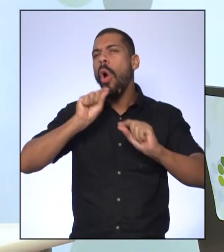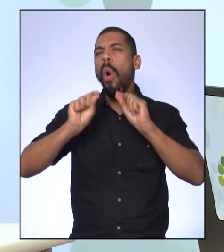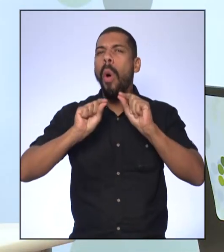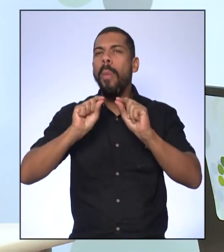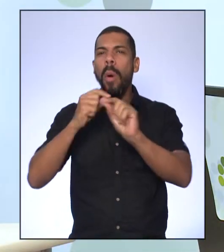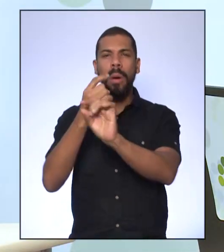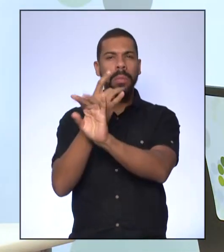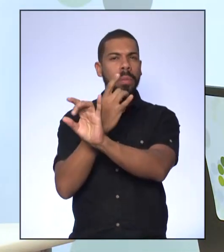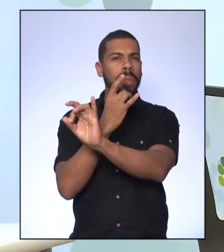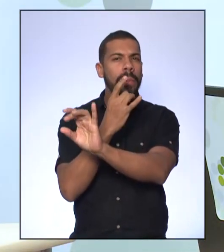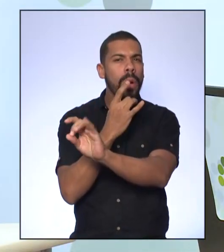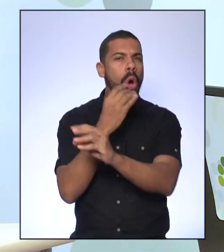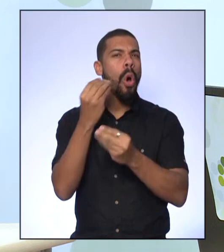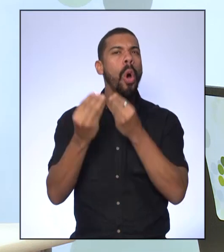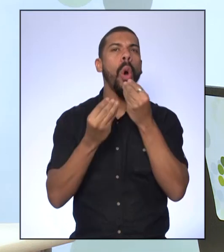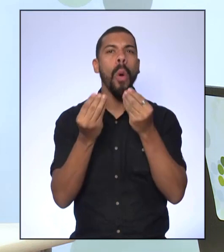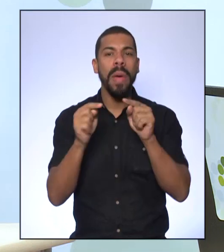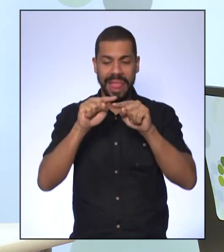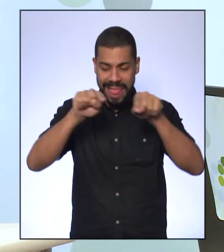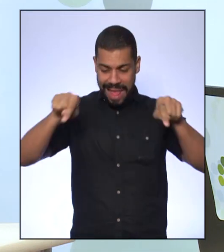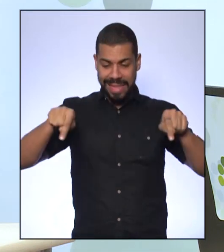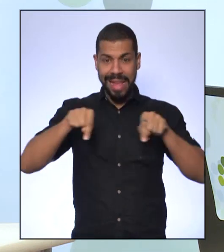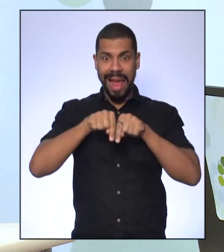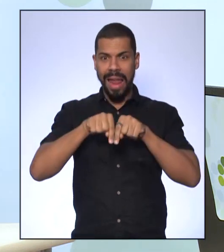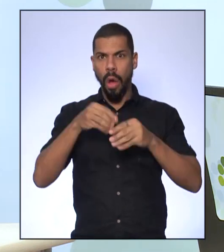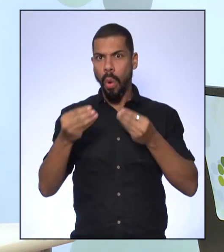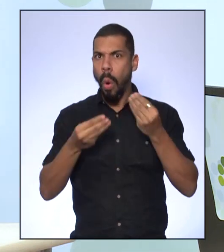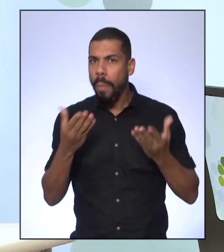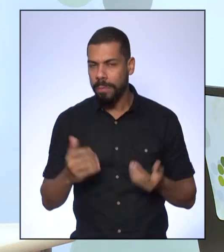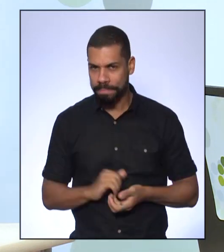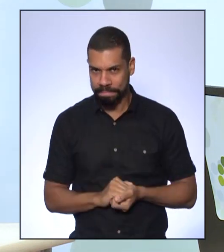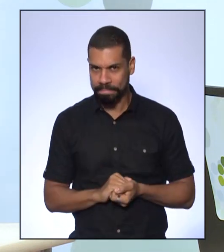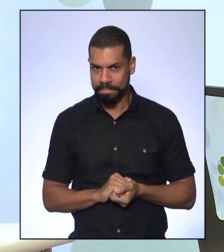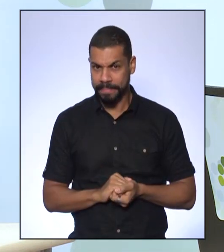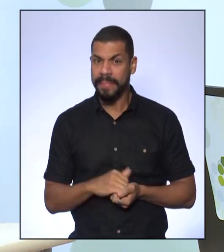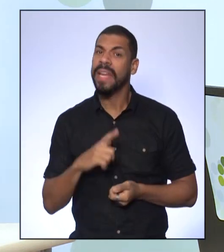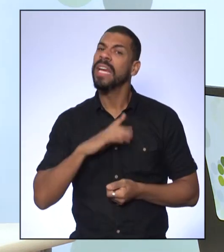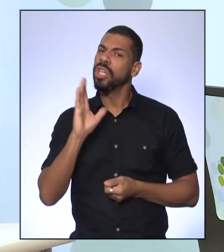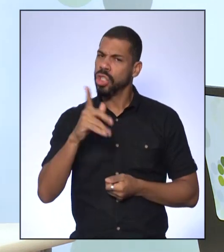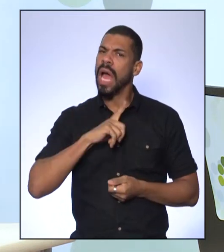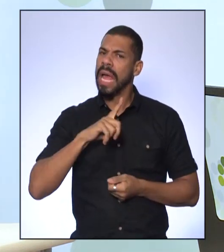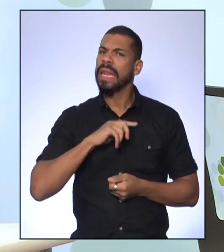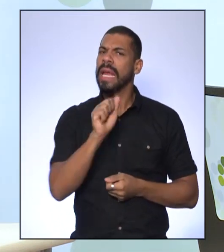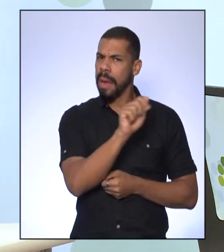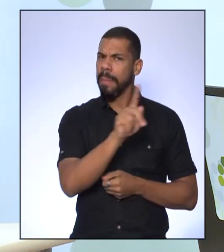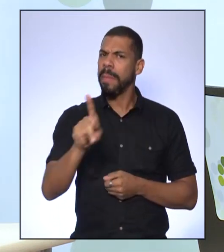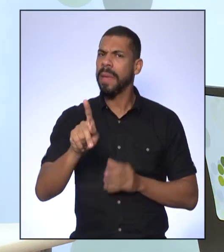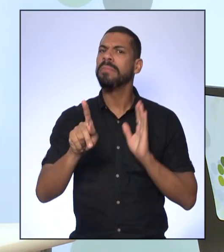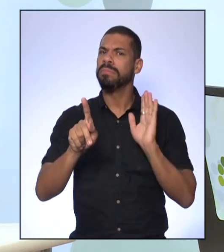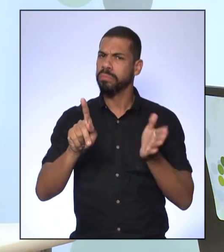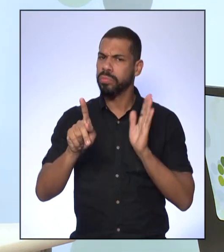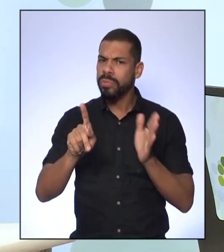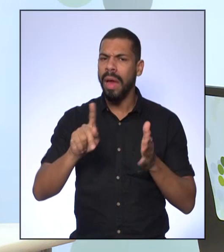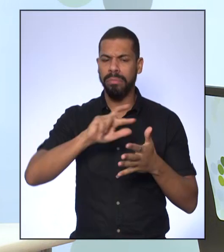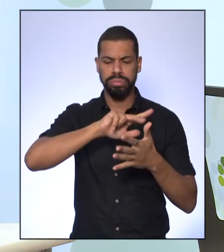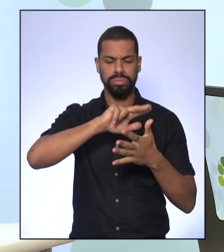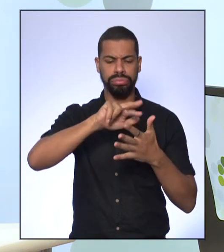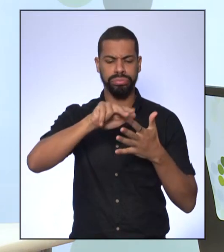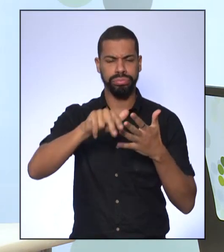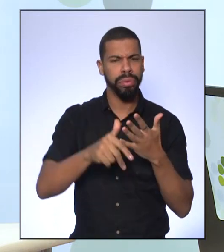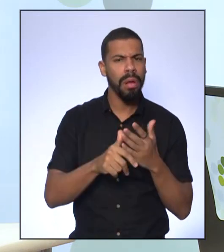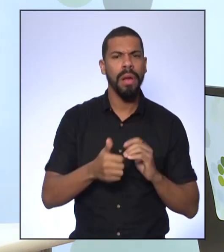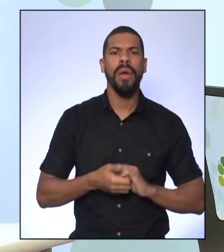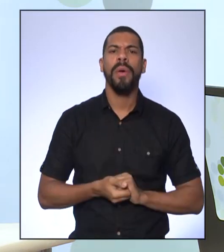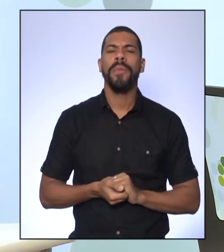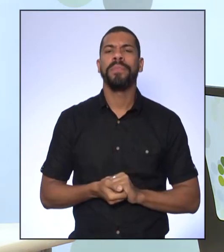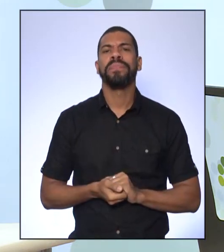remoto na sala de aula, né? Então, tem alguns softwares que são utilizados, o Idrizi é o principal deles,